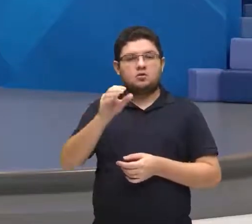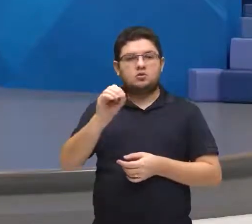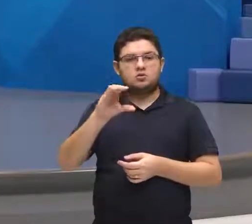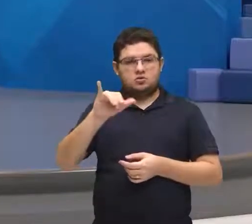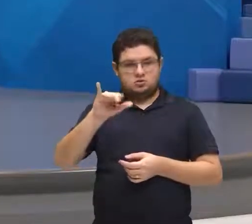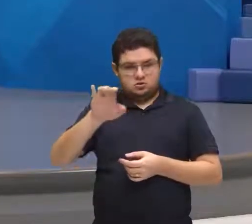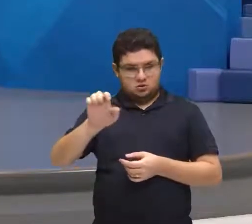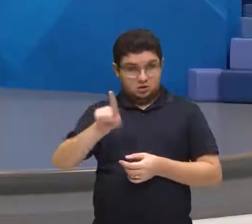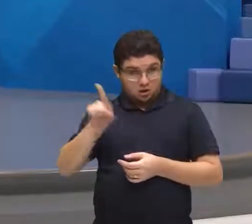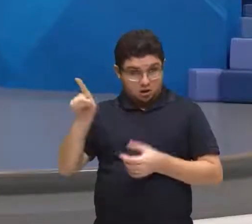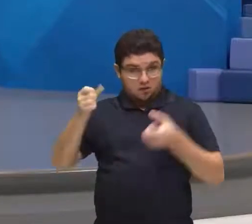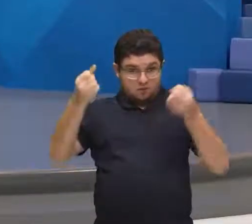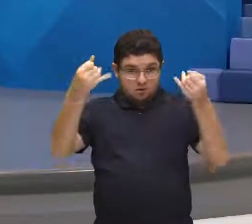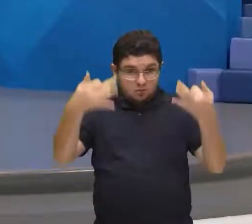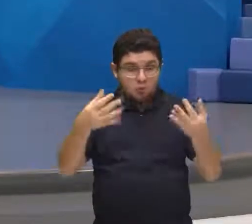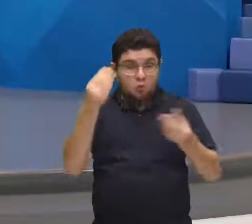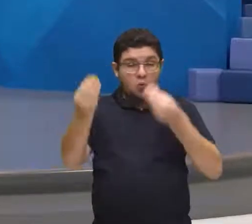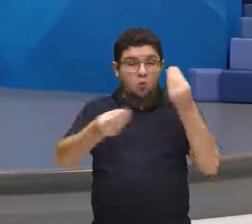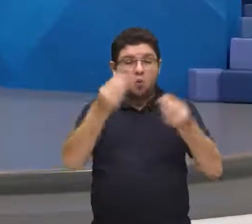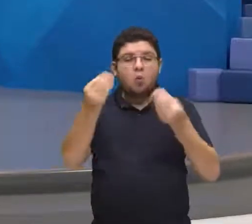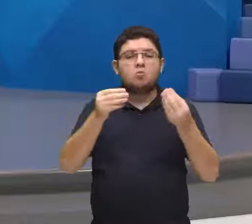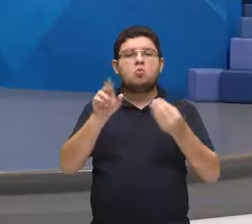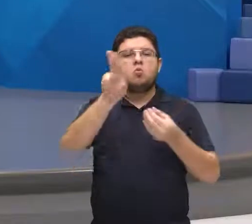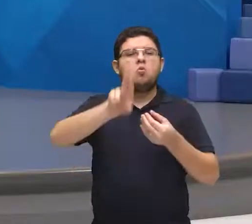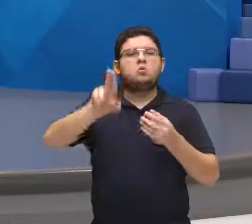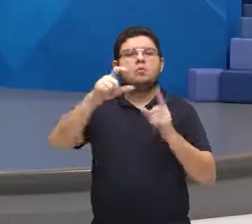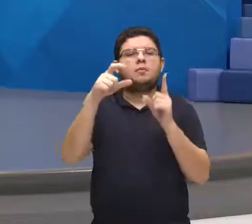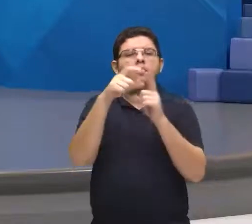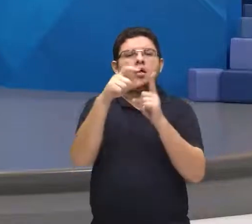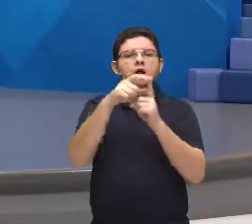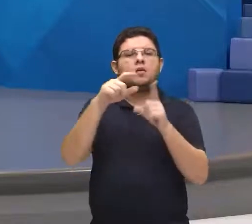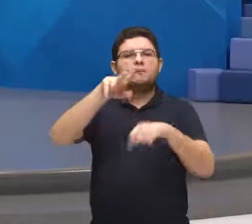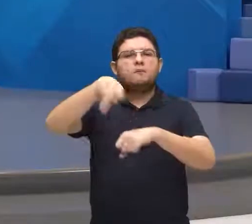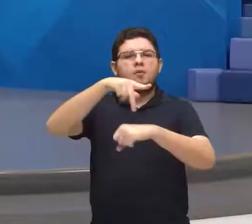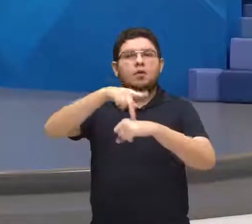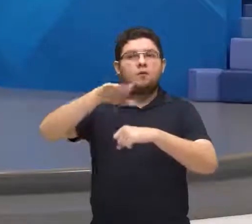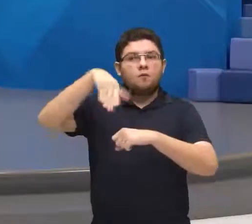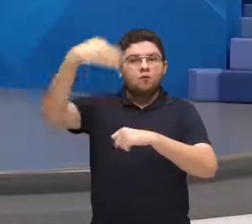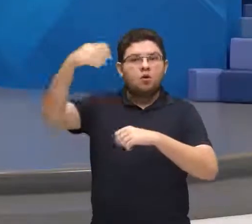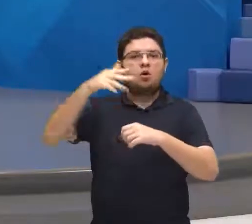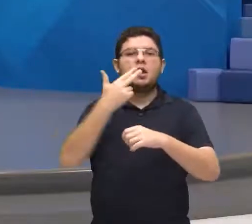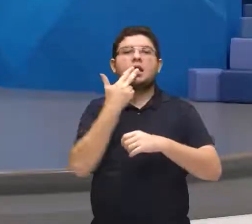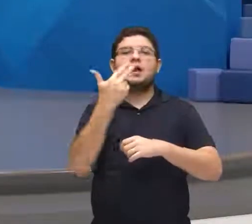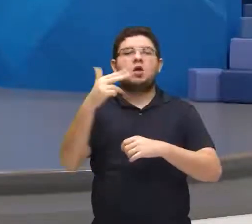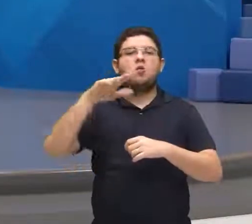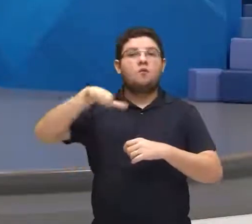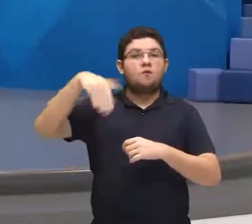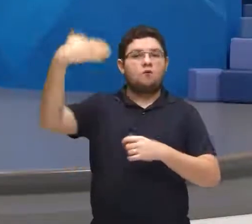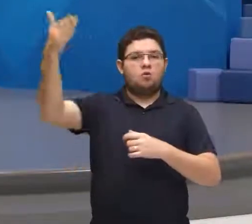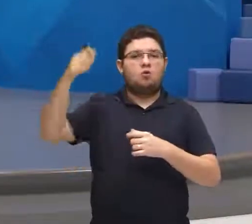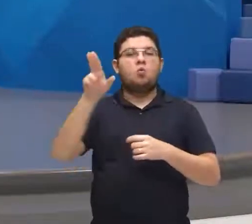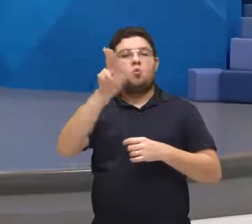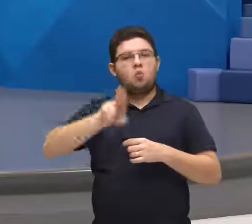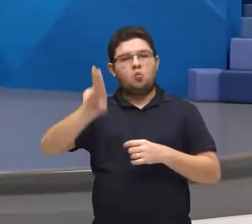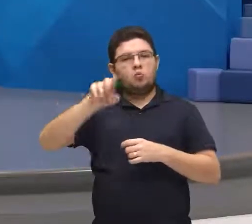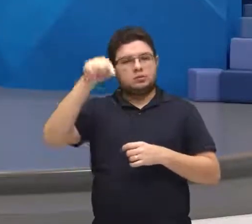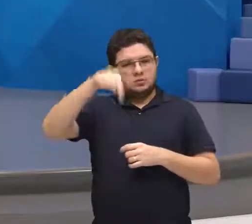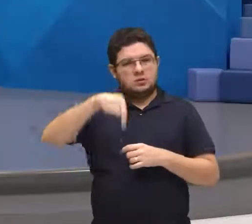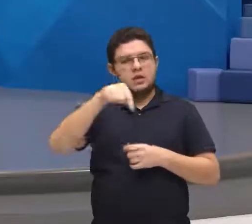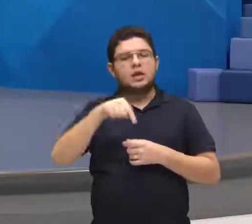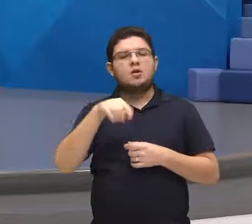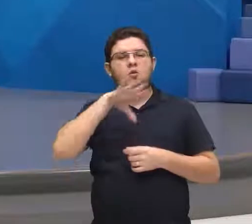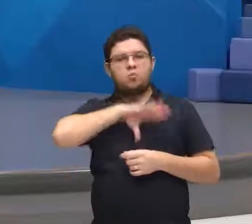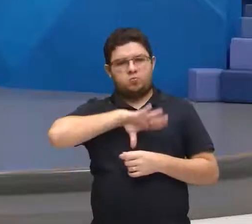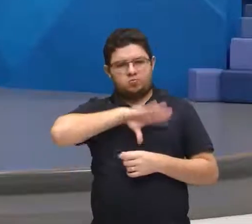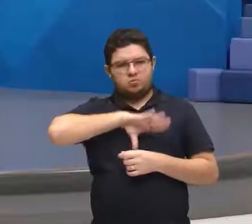esse processo de introdução de termos ou de palavras que não são originalmente do idioma que a gente fala, no caso, a